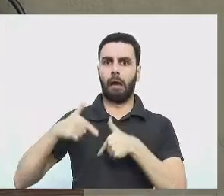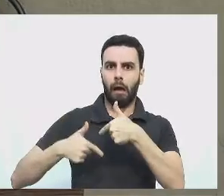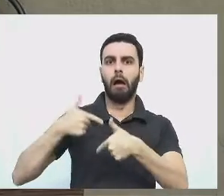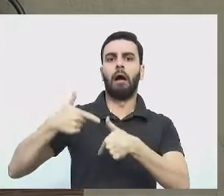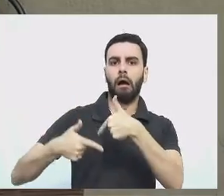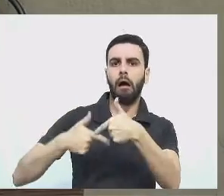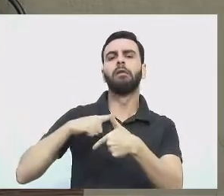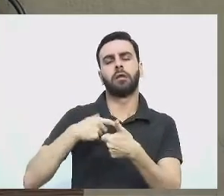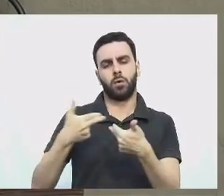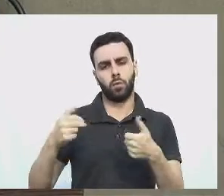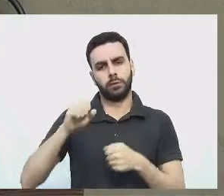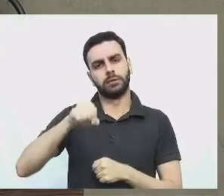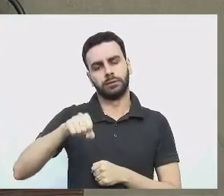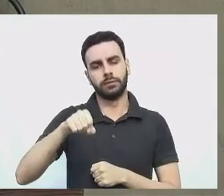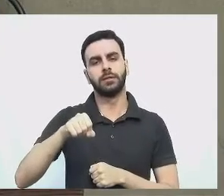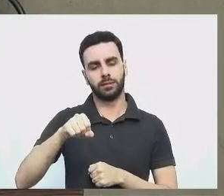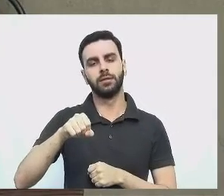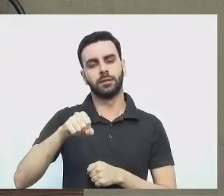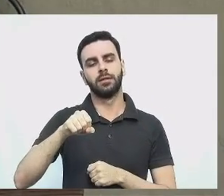trabalho, mas